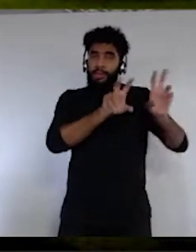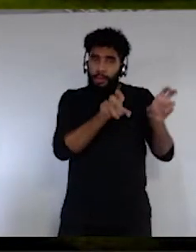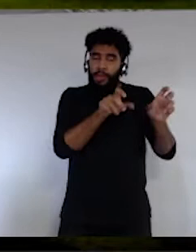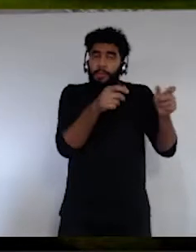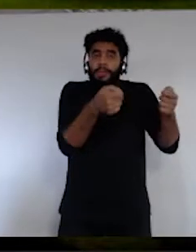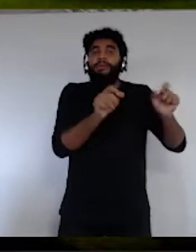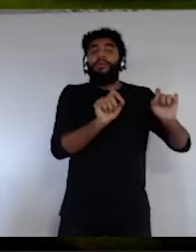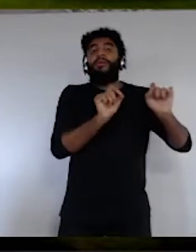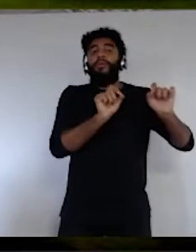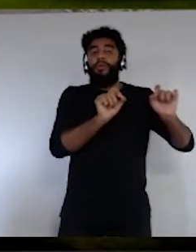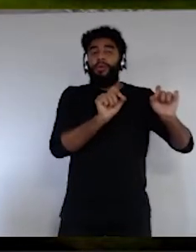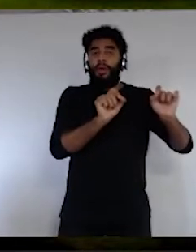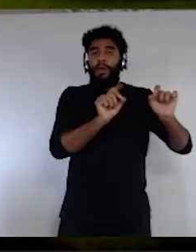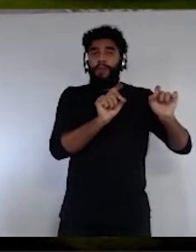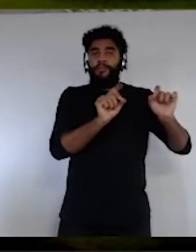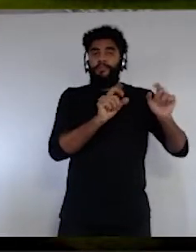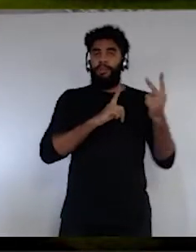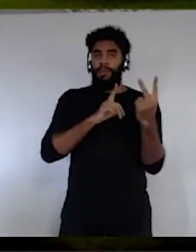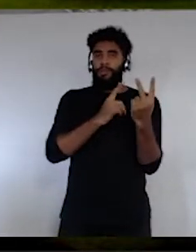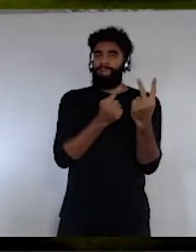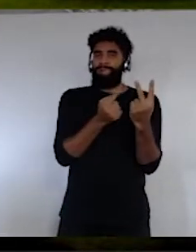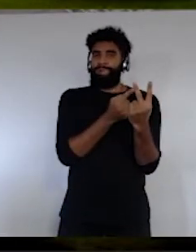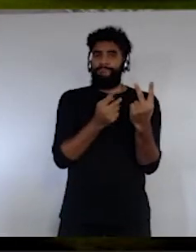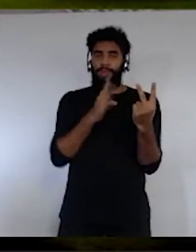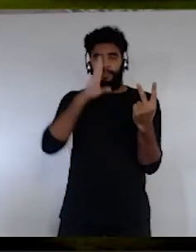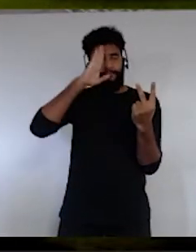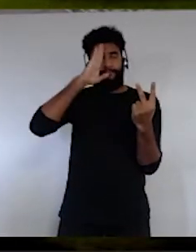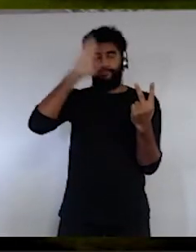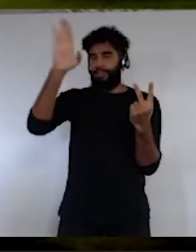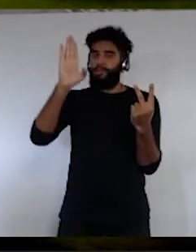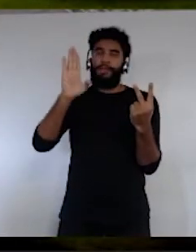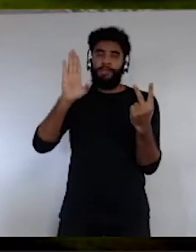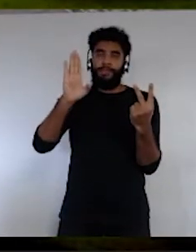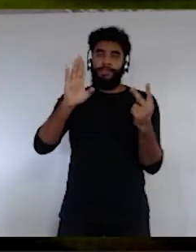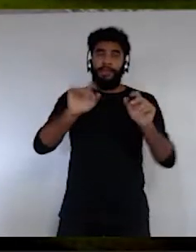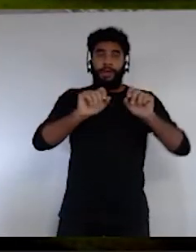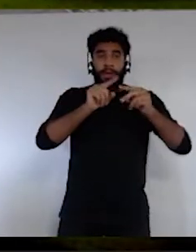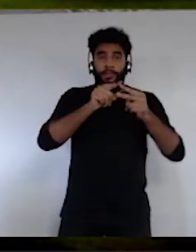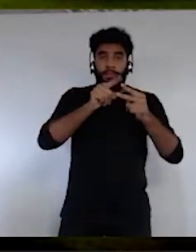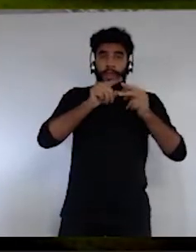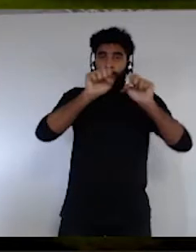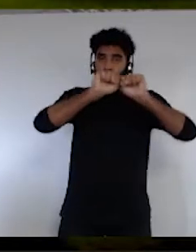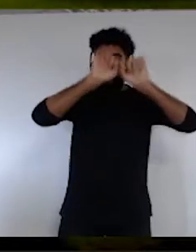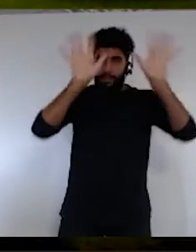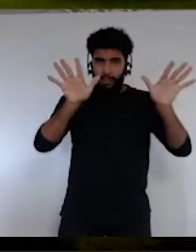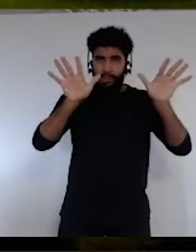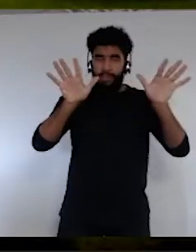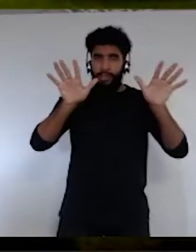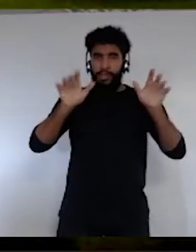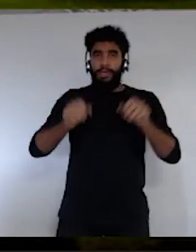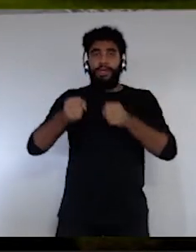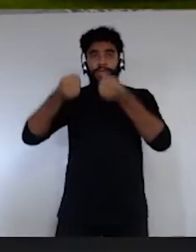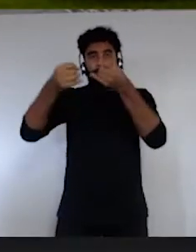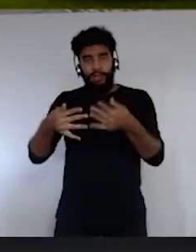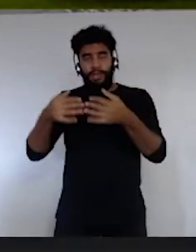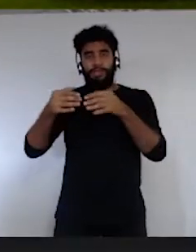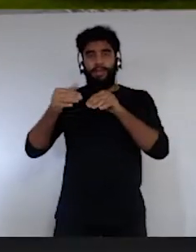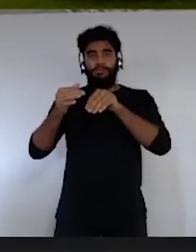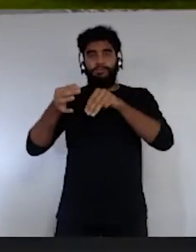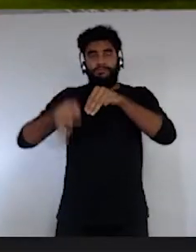uma vez, acontecer essa hipótese. Lá dentro do plenário, aquilo que alguém votou no plenário virtual, depois resolveu